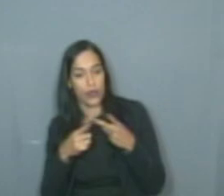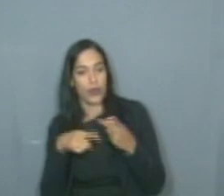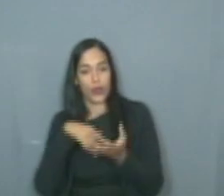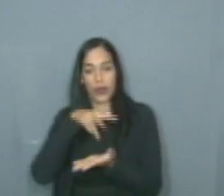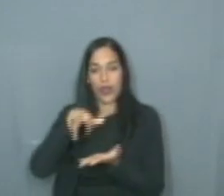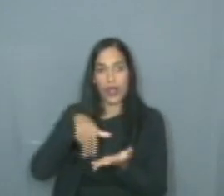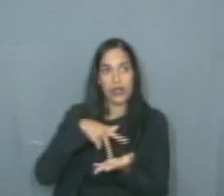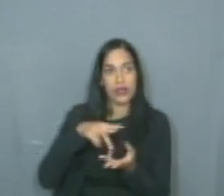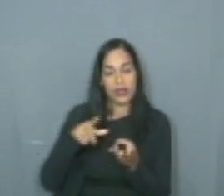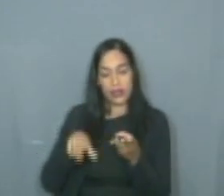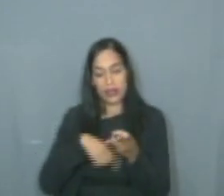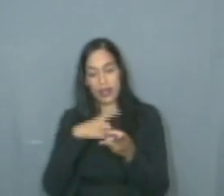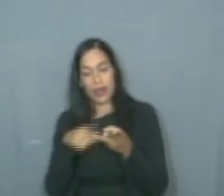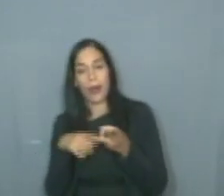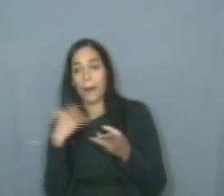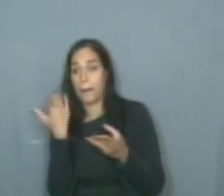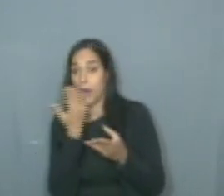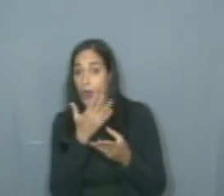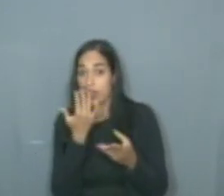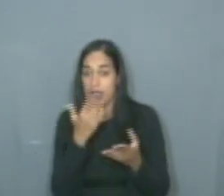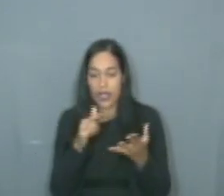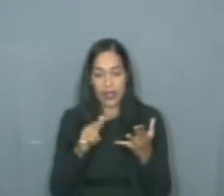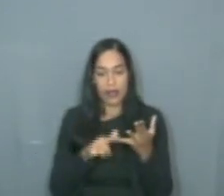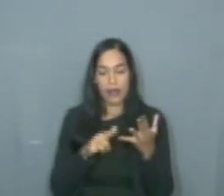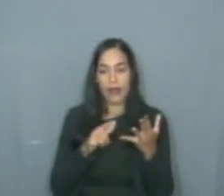de música e de canto.